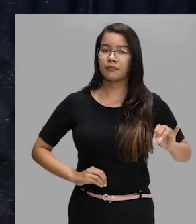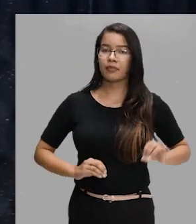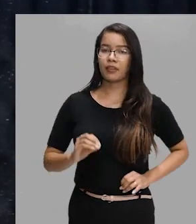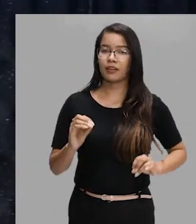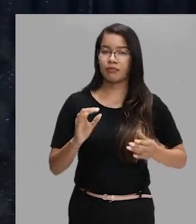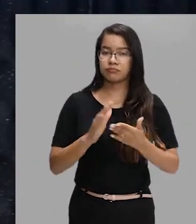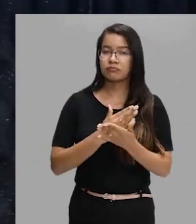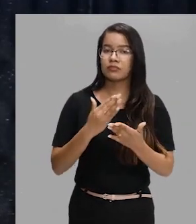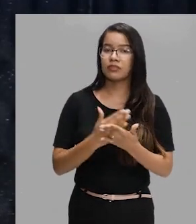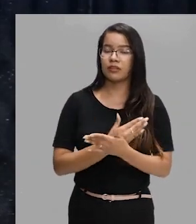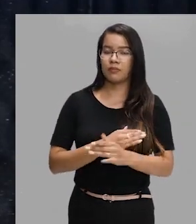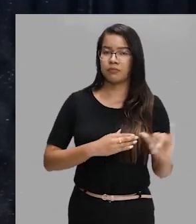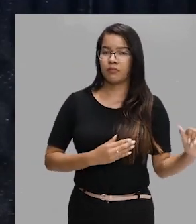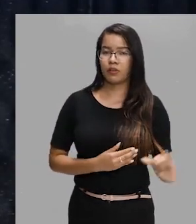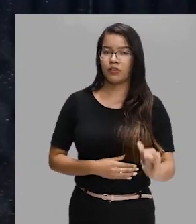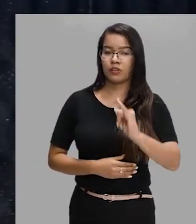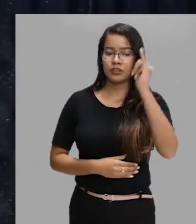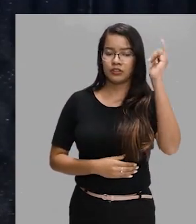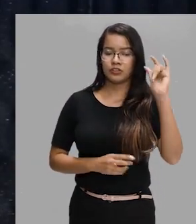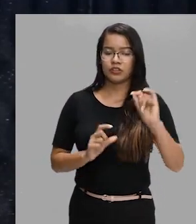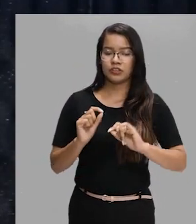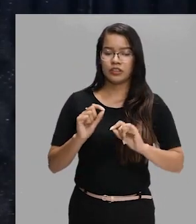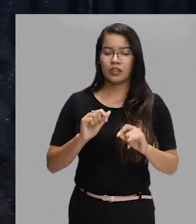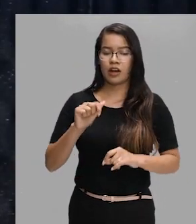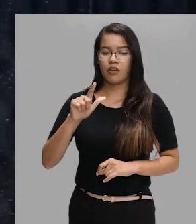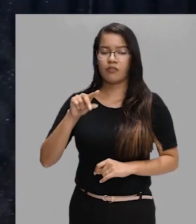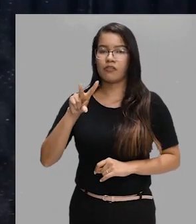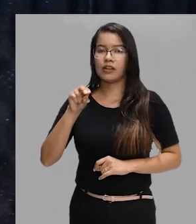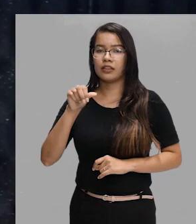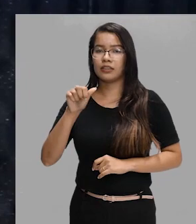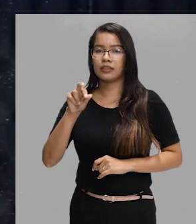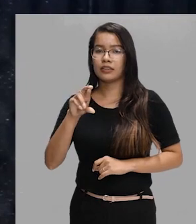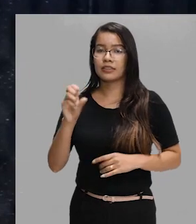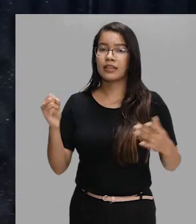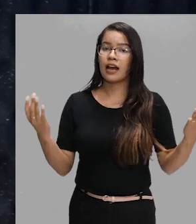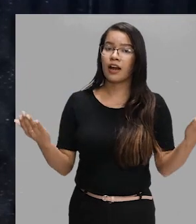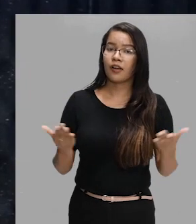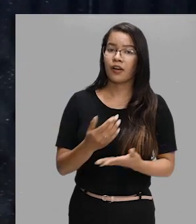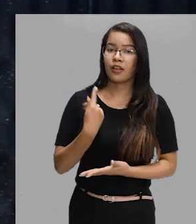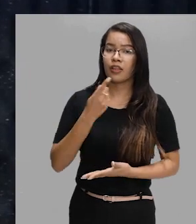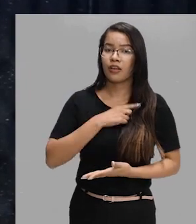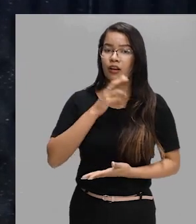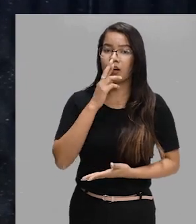leitura deste trecho, nós vamos às questões, tá bom? Vamos lá?